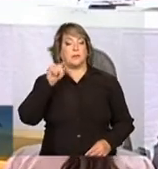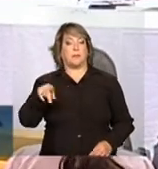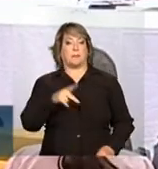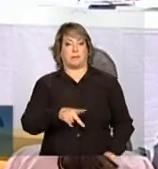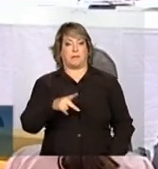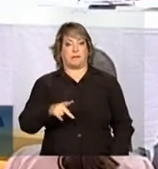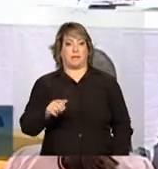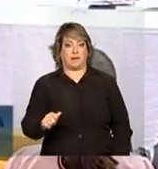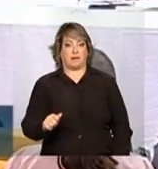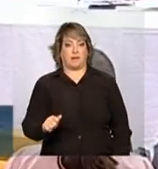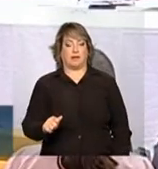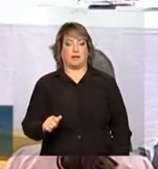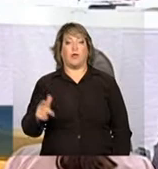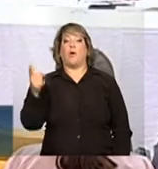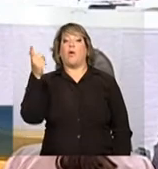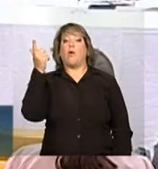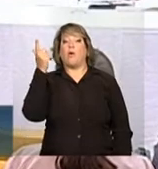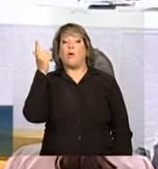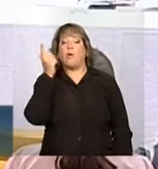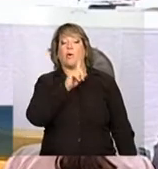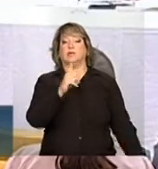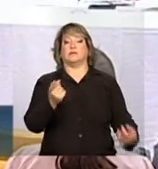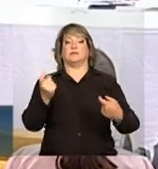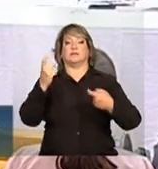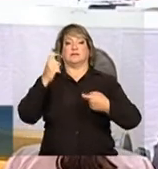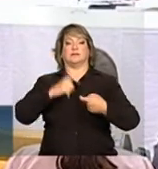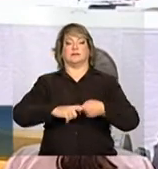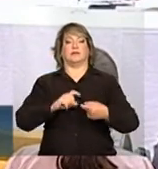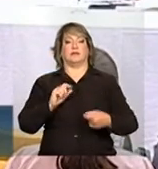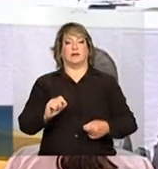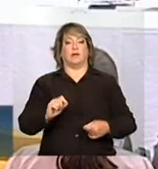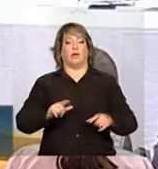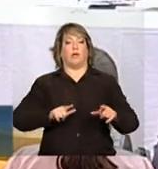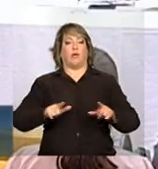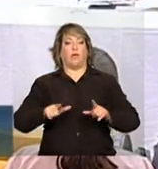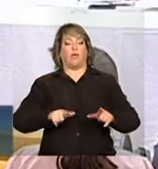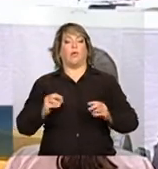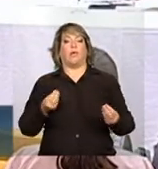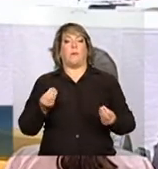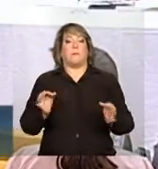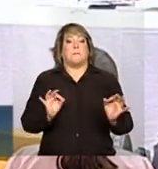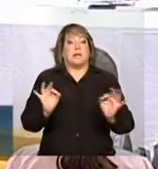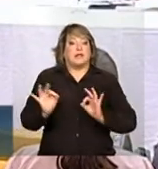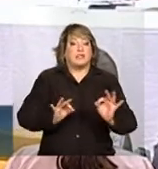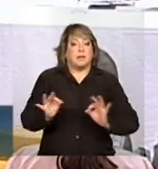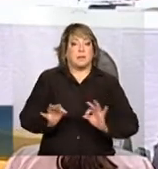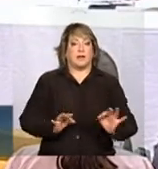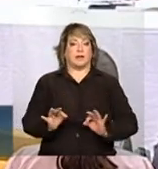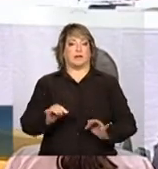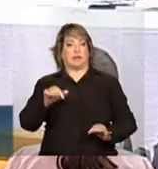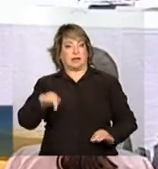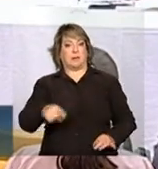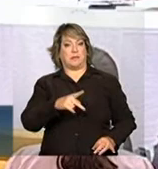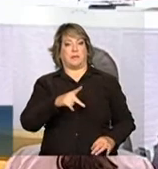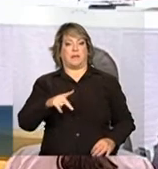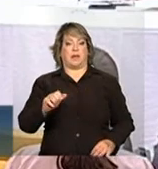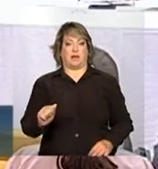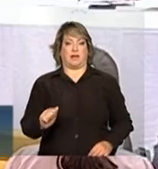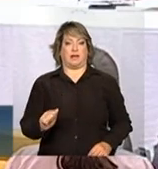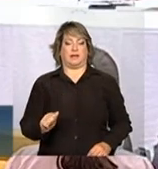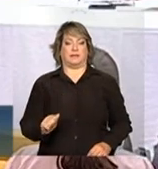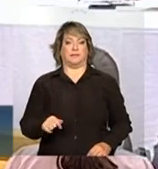PPA, resgatando a função de planejamento desse instrumento do PPA, que